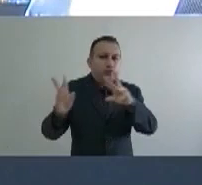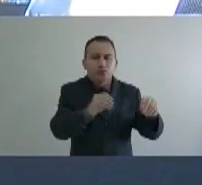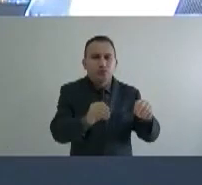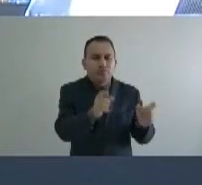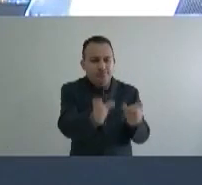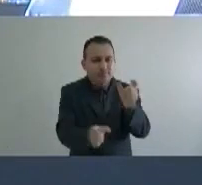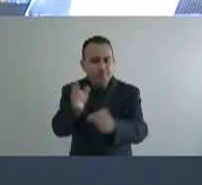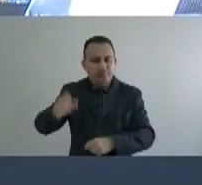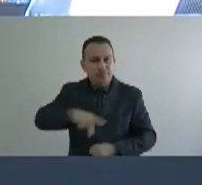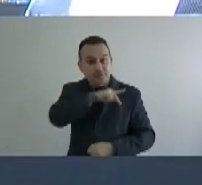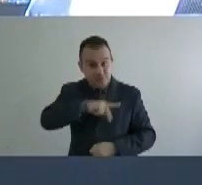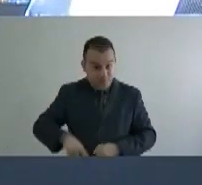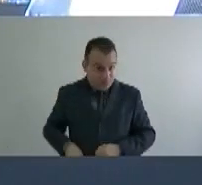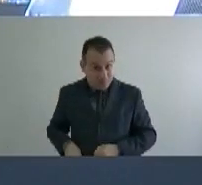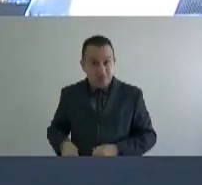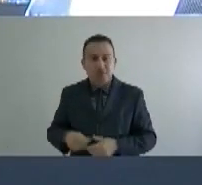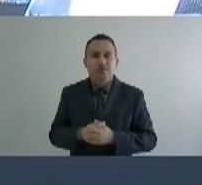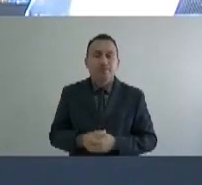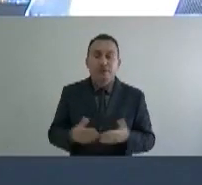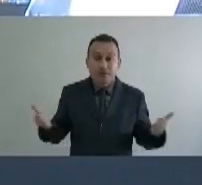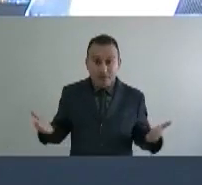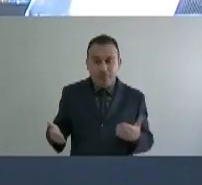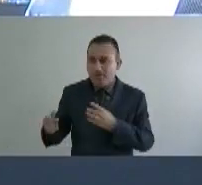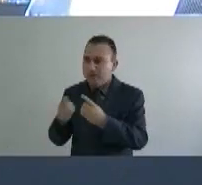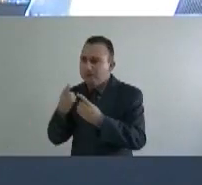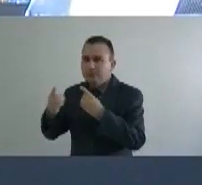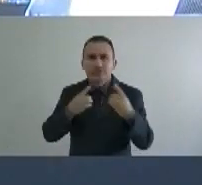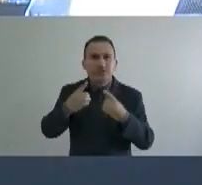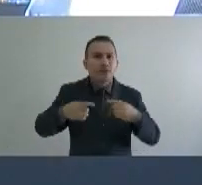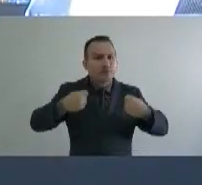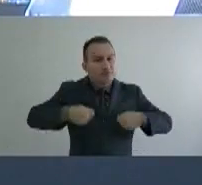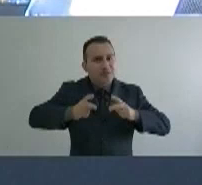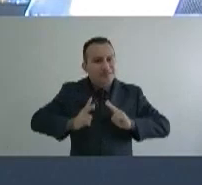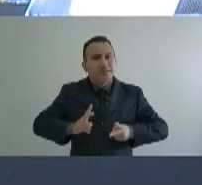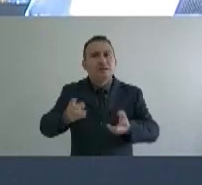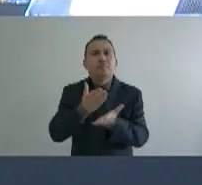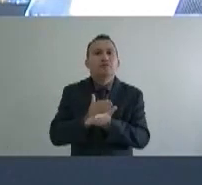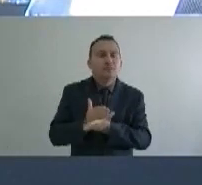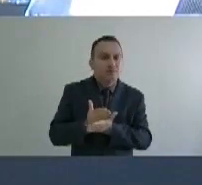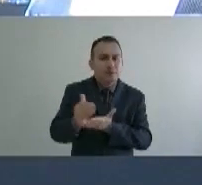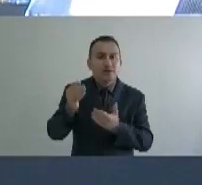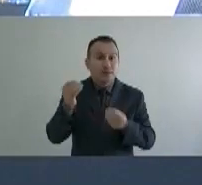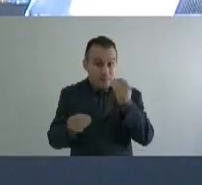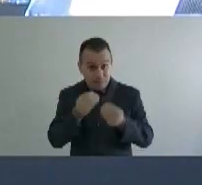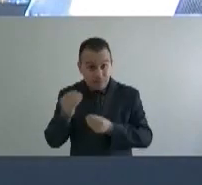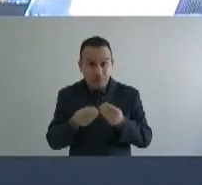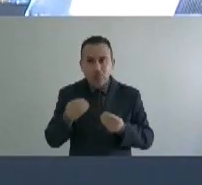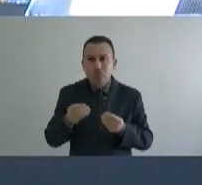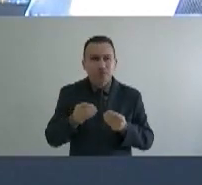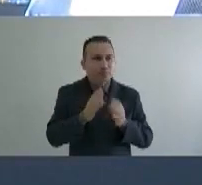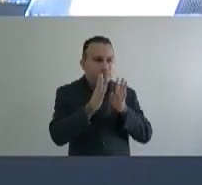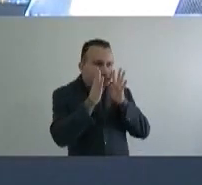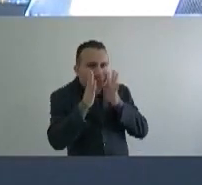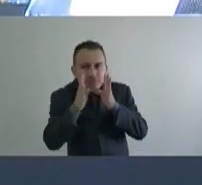é a capacidade de dialogar. E este diálogo que deve ter sempre início pela maior capacidade de ouvir, de compreender